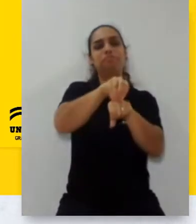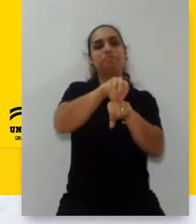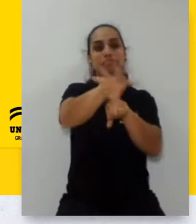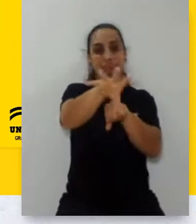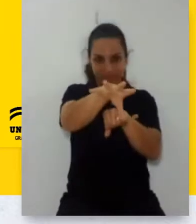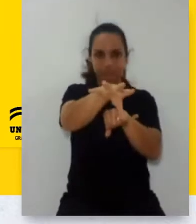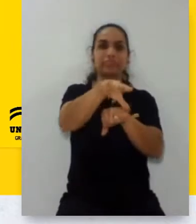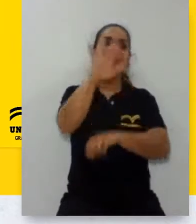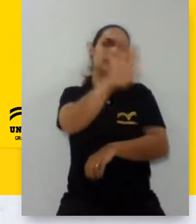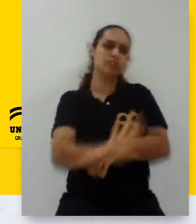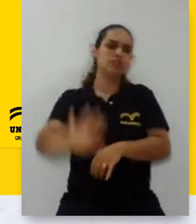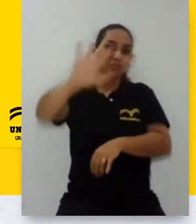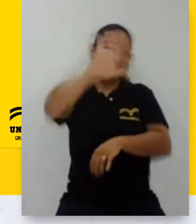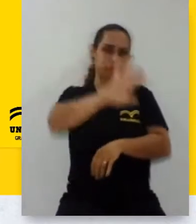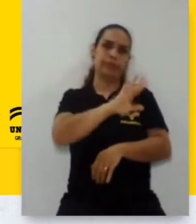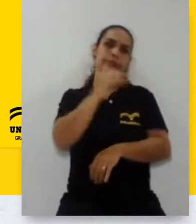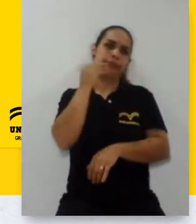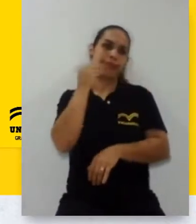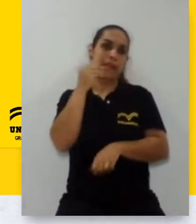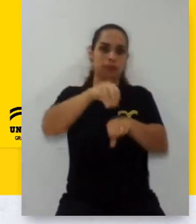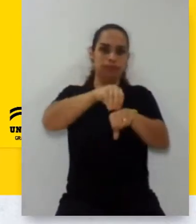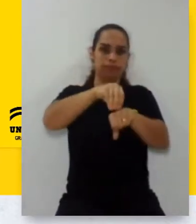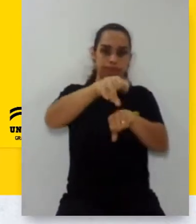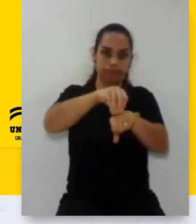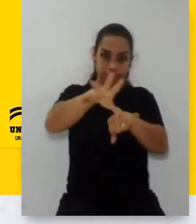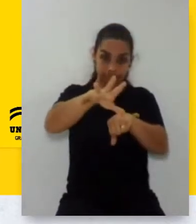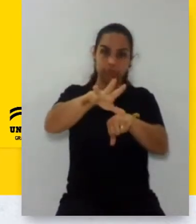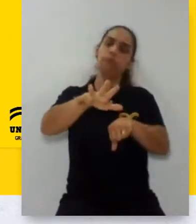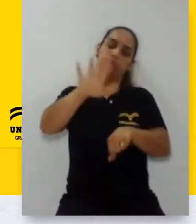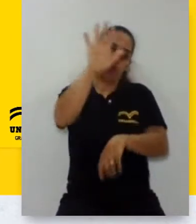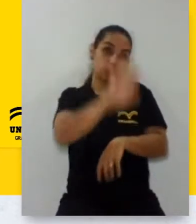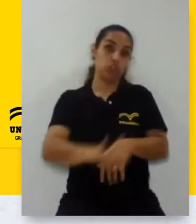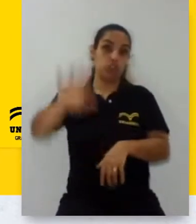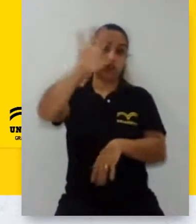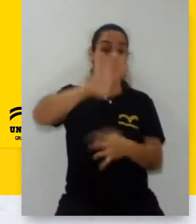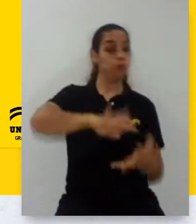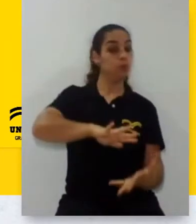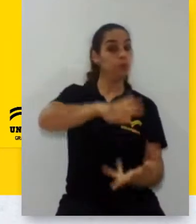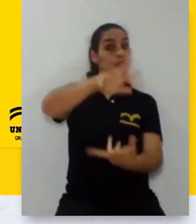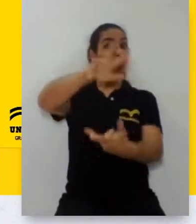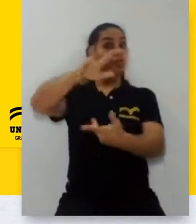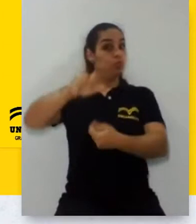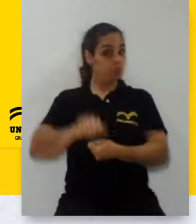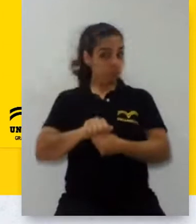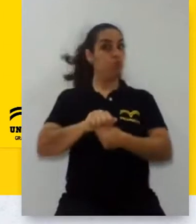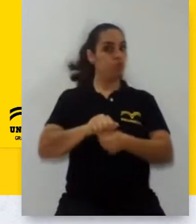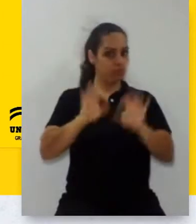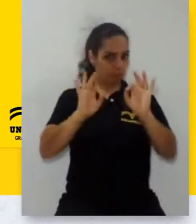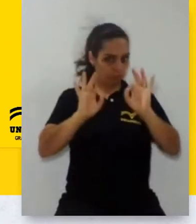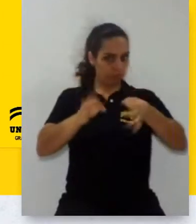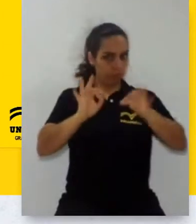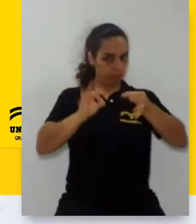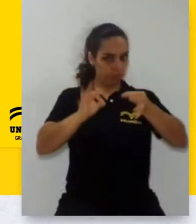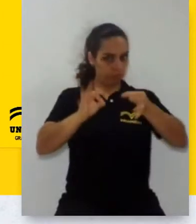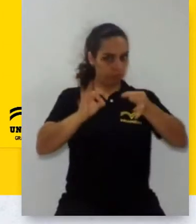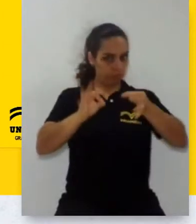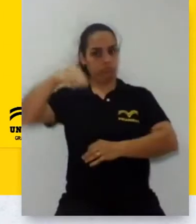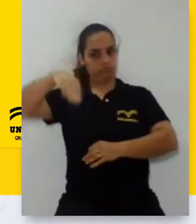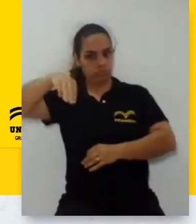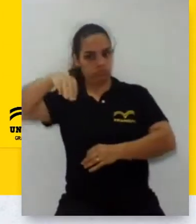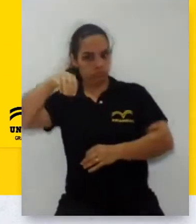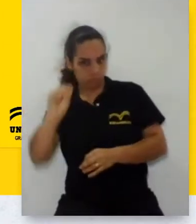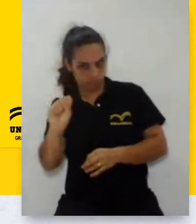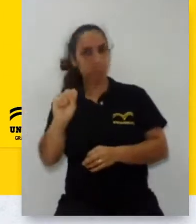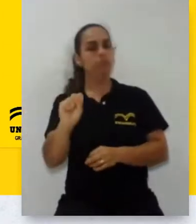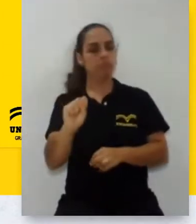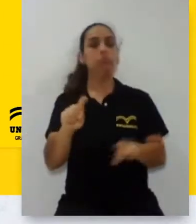de órgãos responsáveis e que são reconhecidos a nível mundial, que é a Organização Mundial da Saúde e o